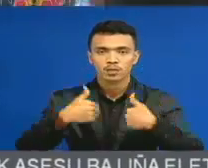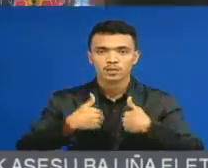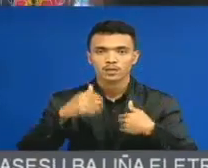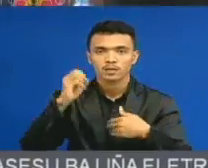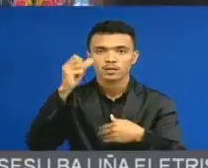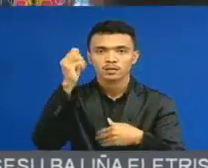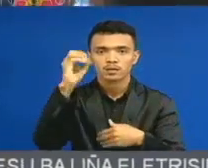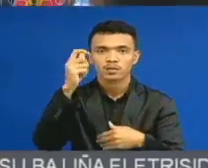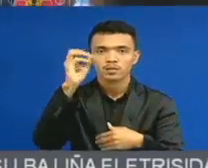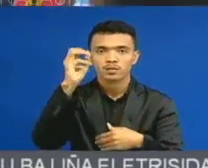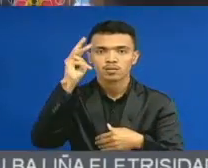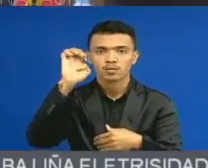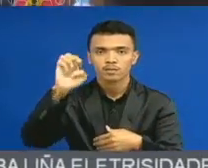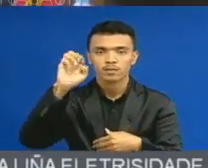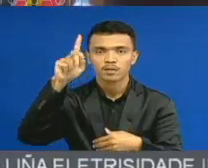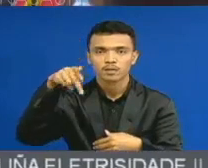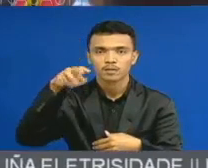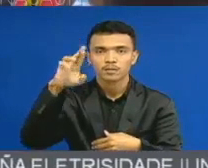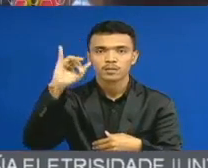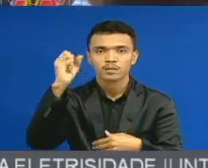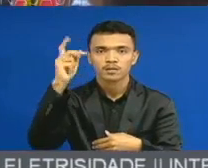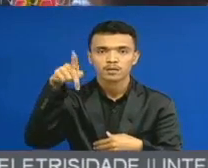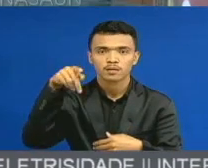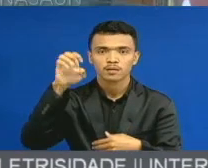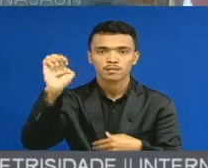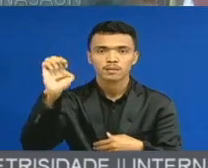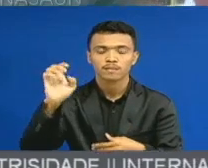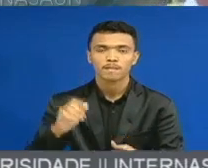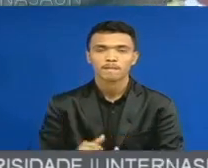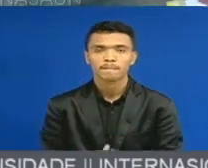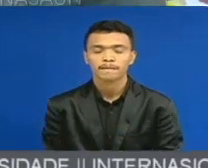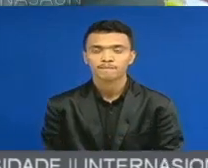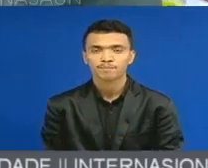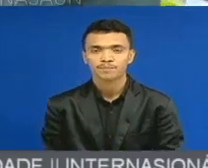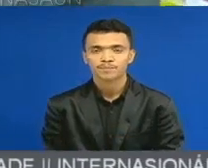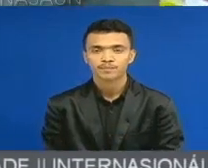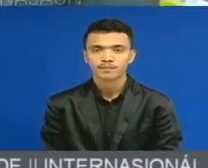Tomé Príncipe. Laurindo Rajahaba, Agostinho Neno, RTTL.